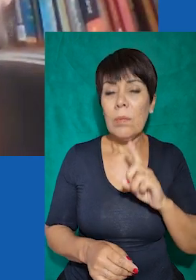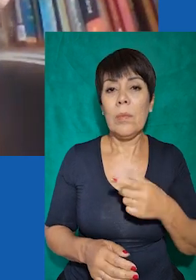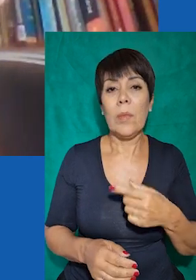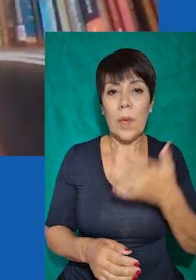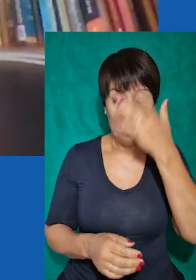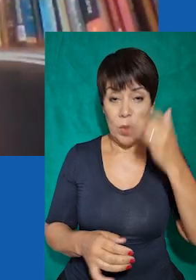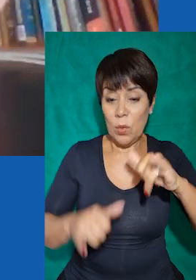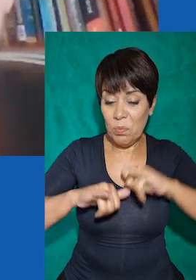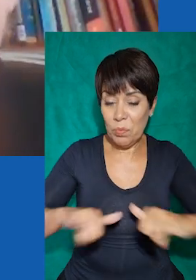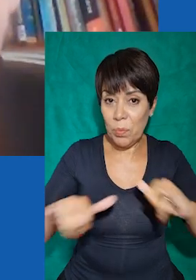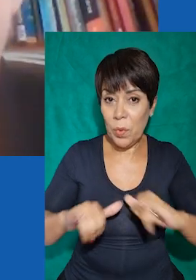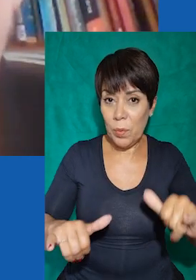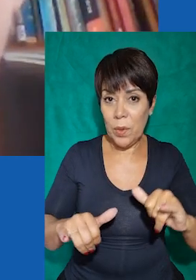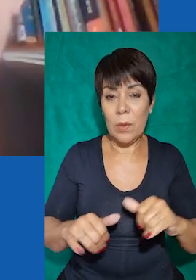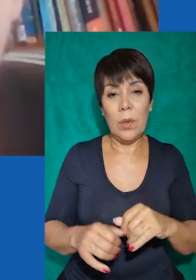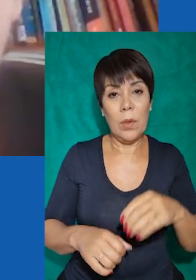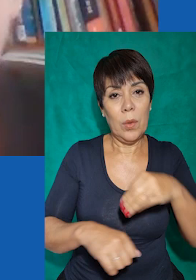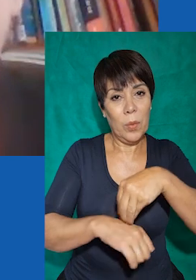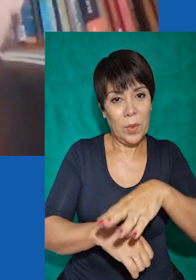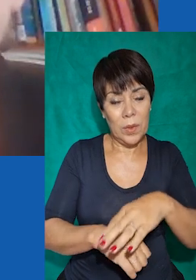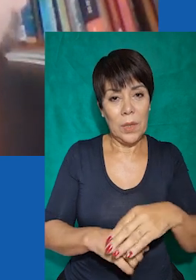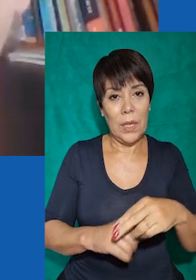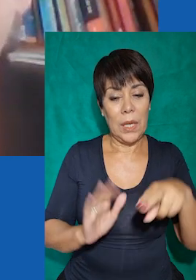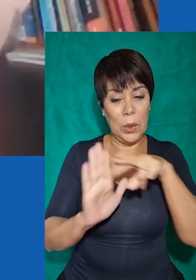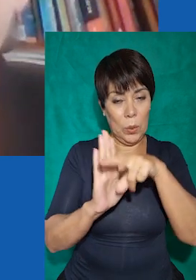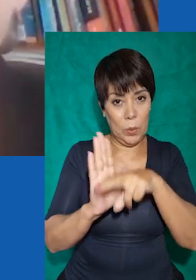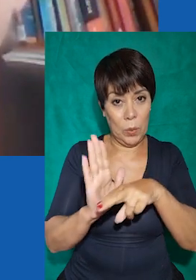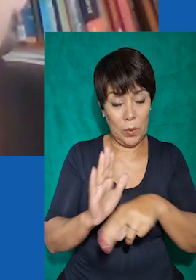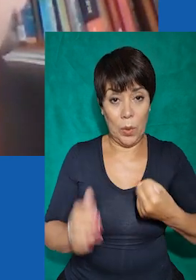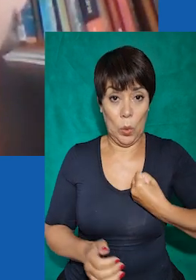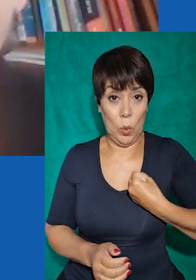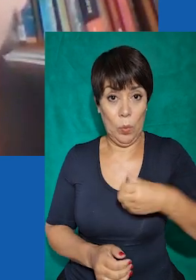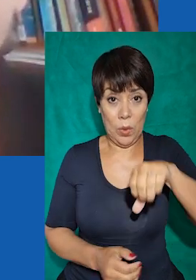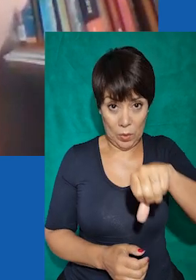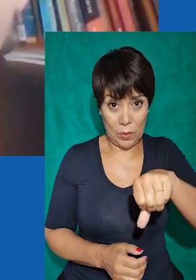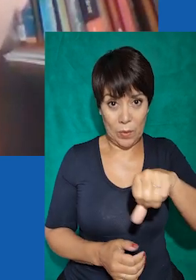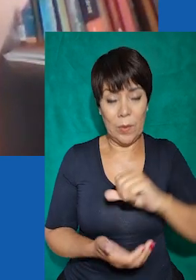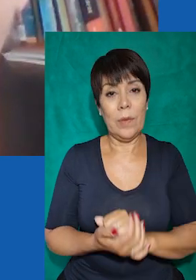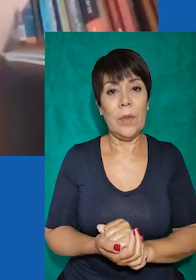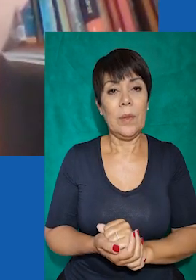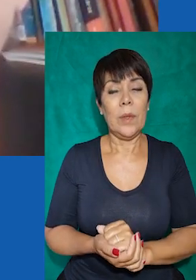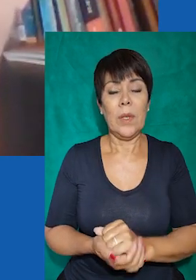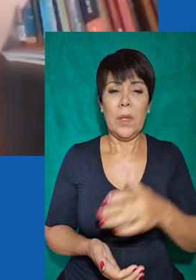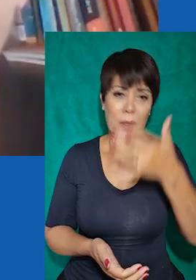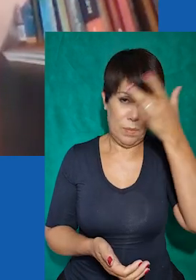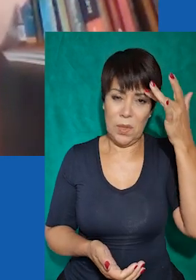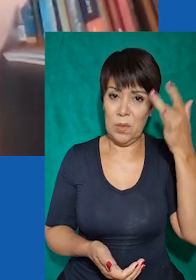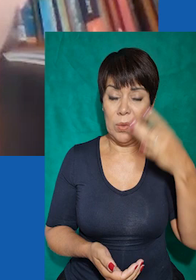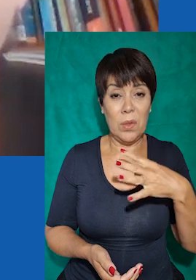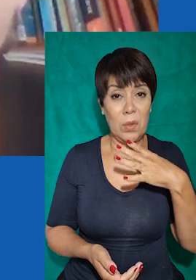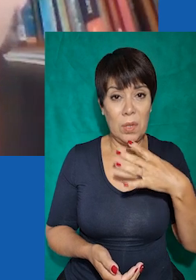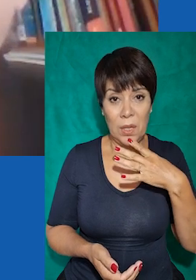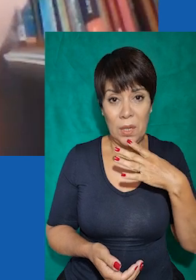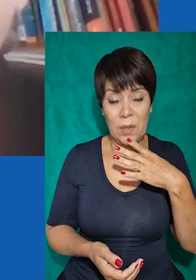FUNAI publicou uma instrução normativa de número 9, né, tristemente conhecida por esse número